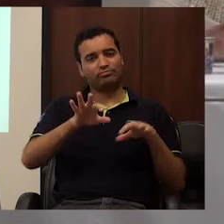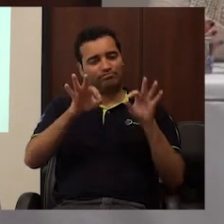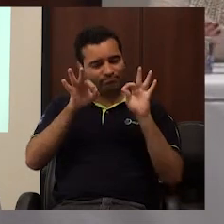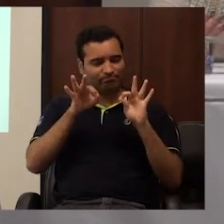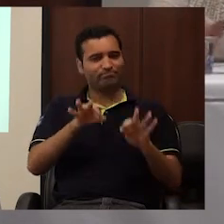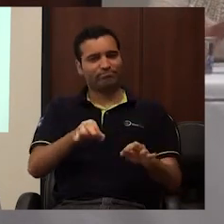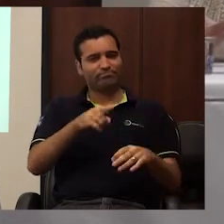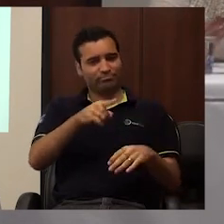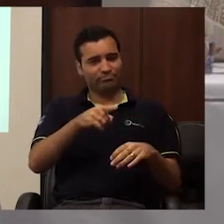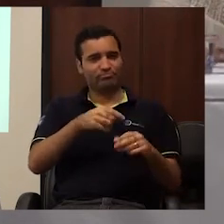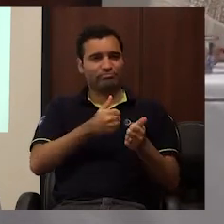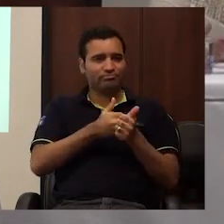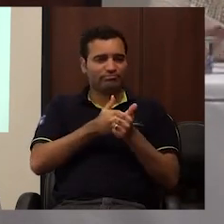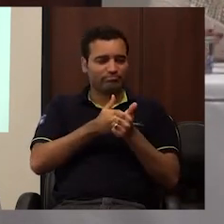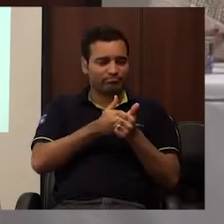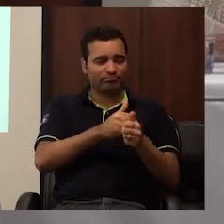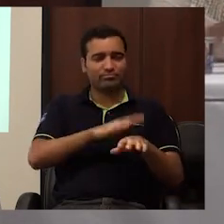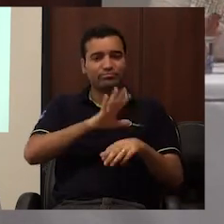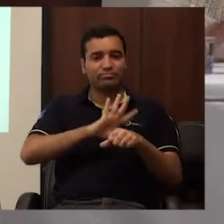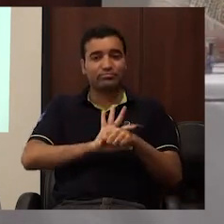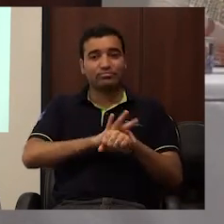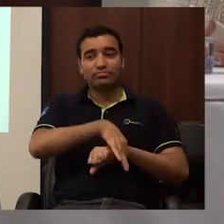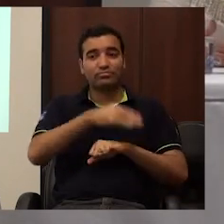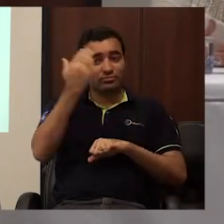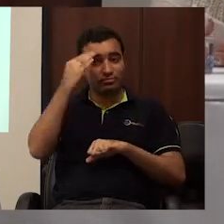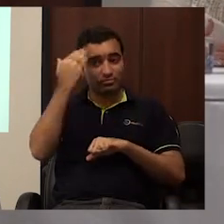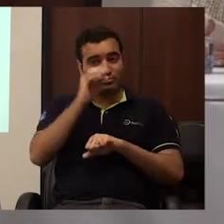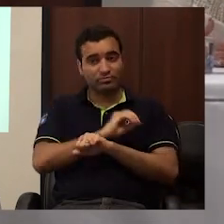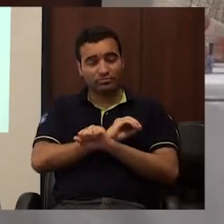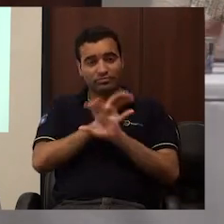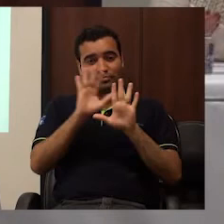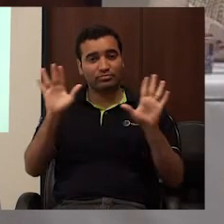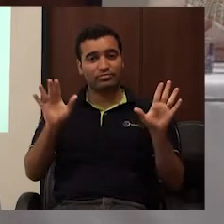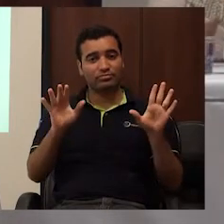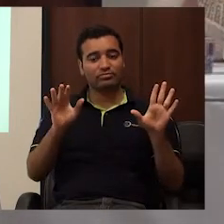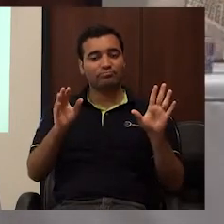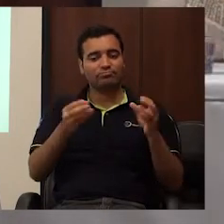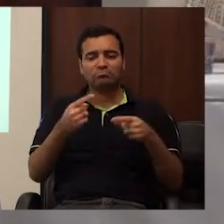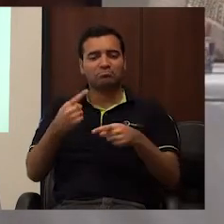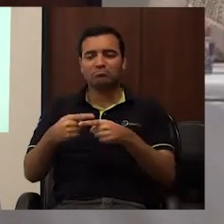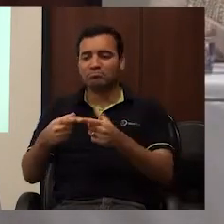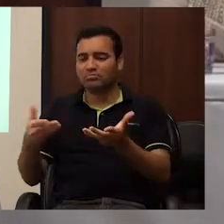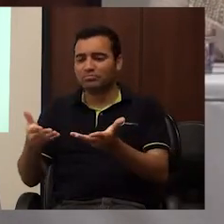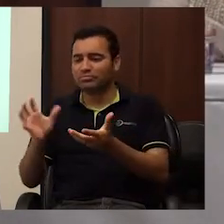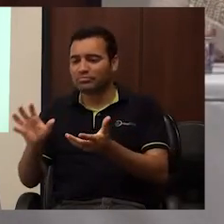um caminho, me parece, mais seguro para entender, né, o presente e até